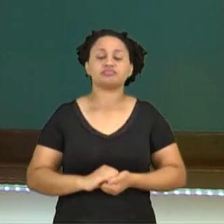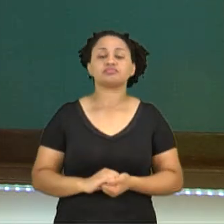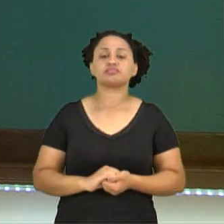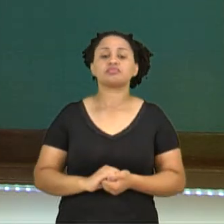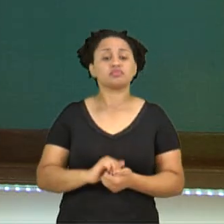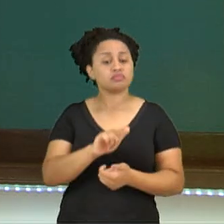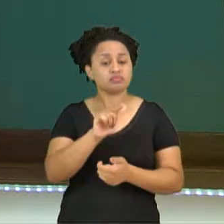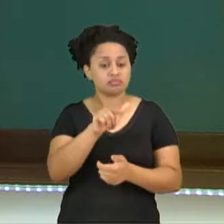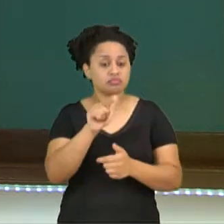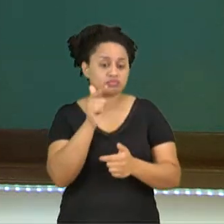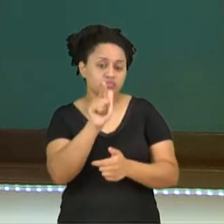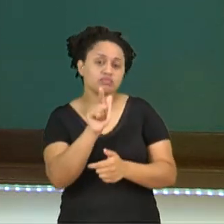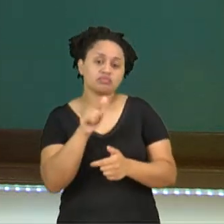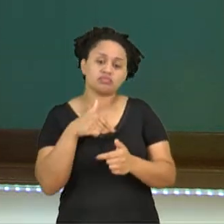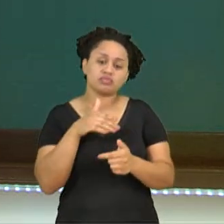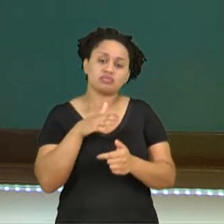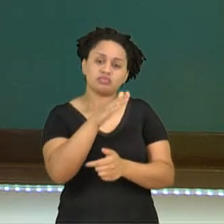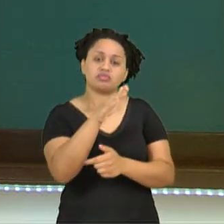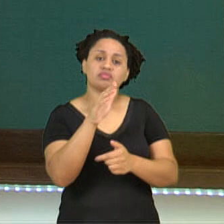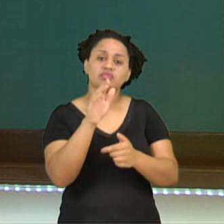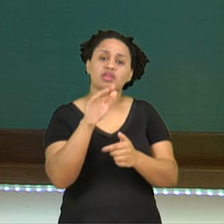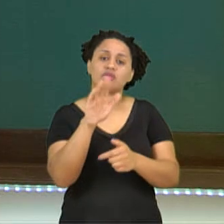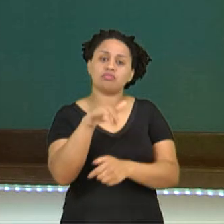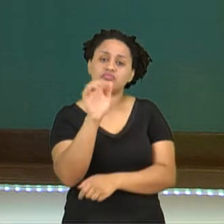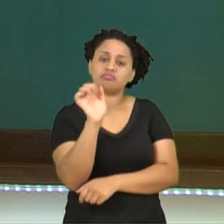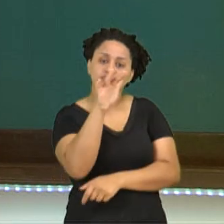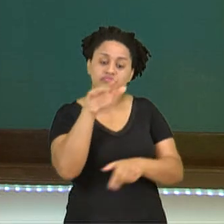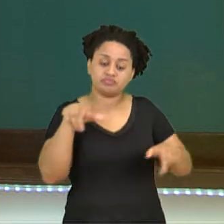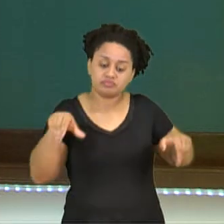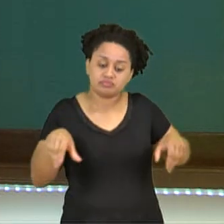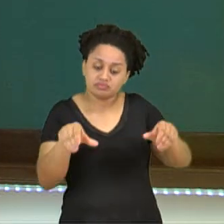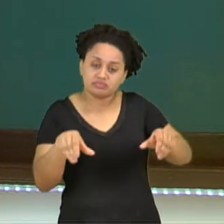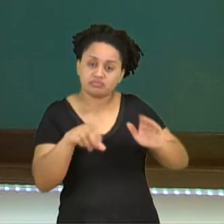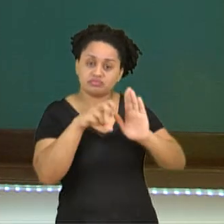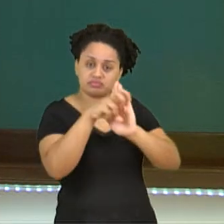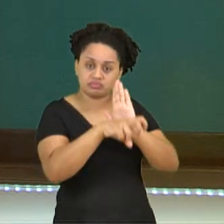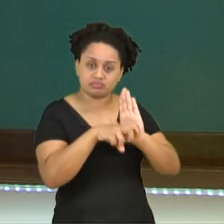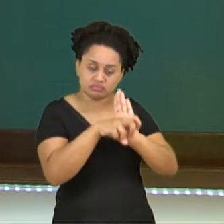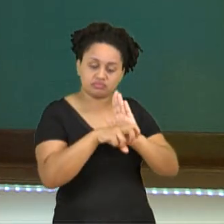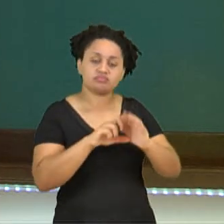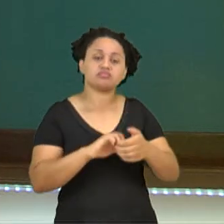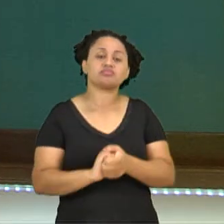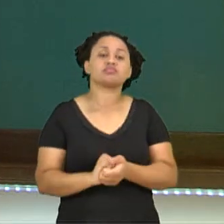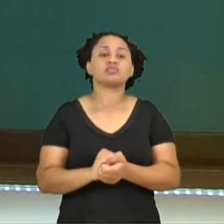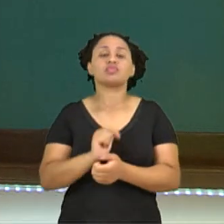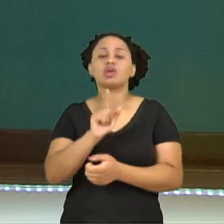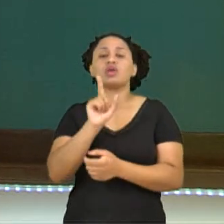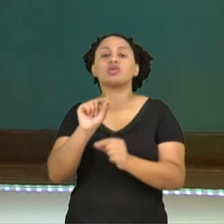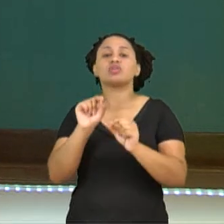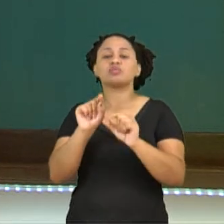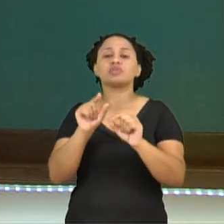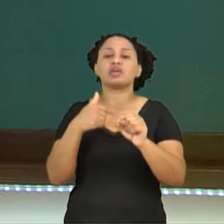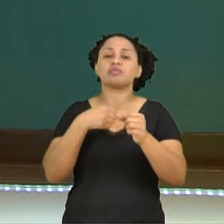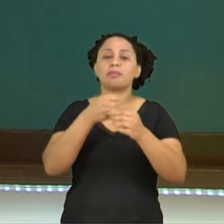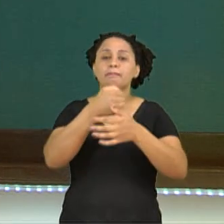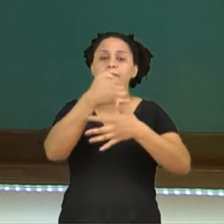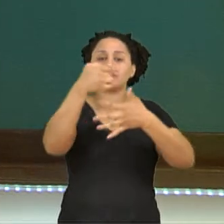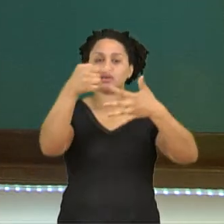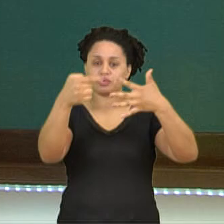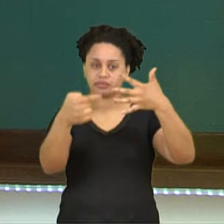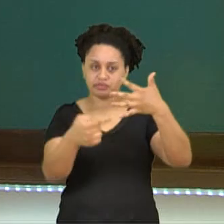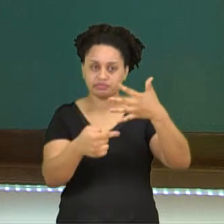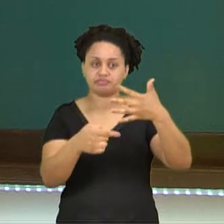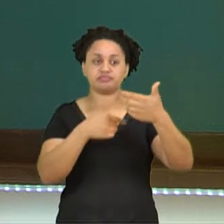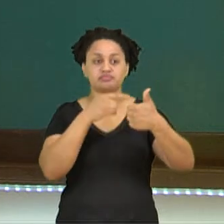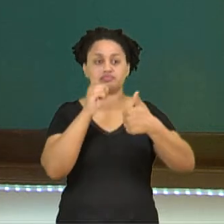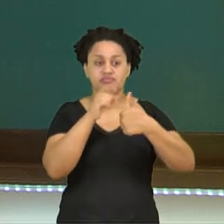Para realizar o jogo em cadeiras de roda. E uma delas é a classificação. O que é?